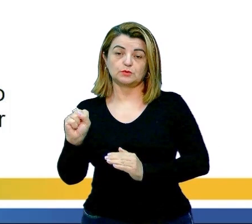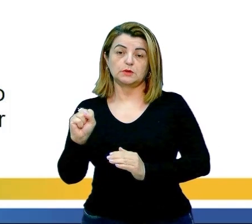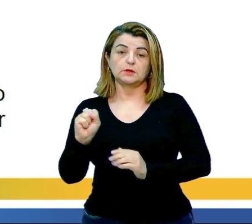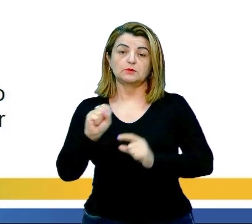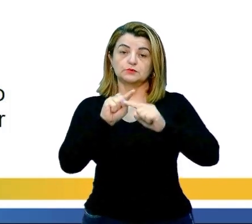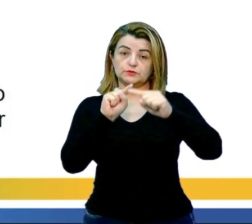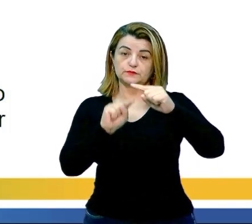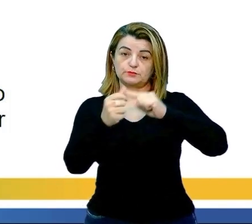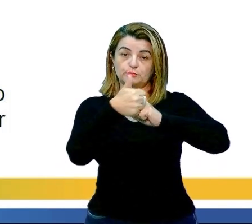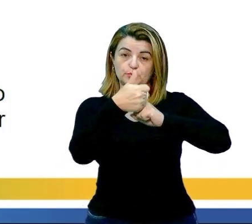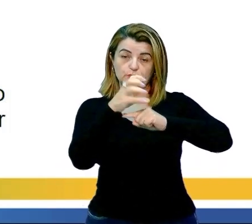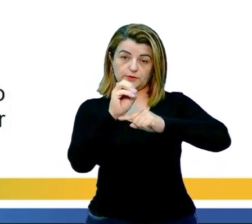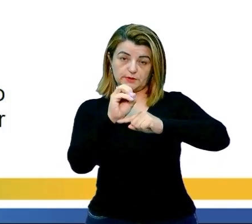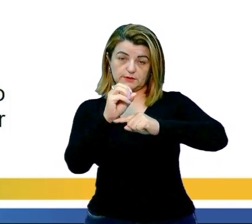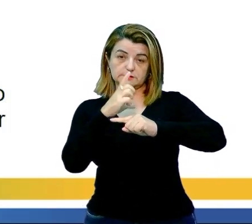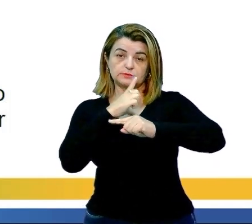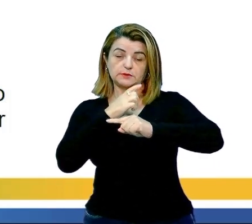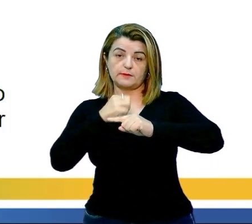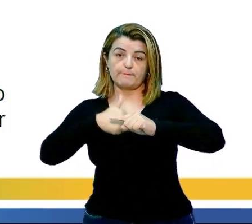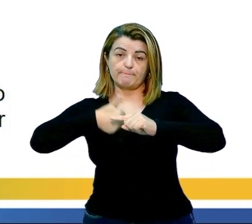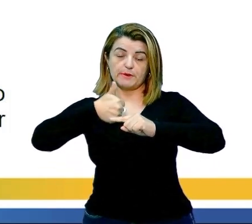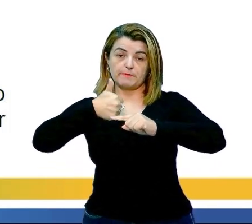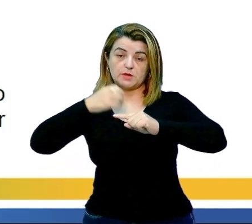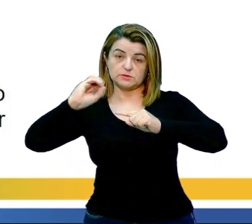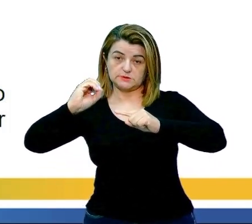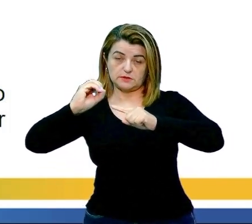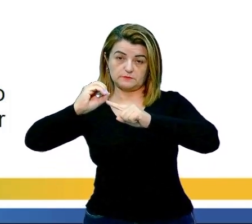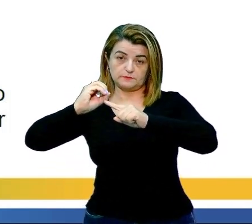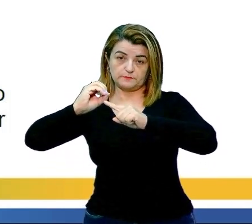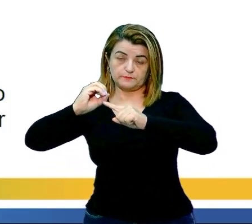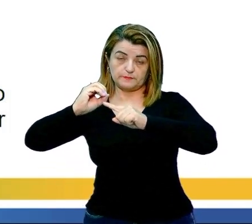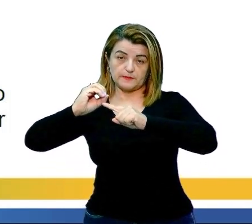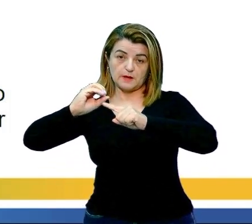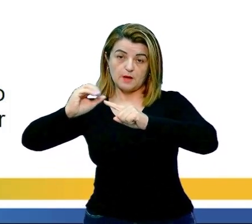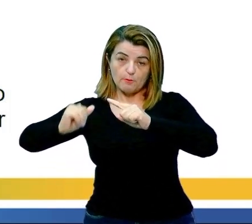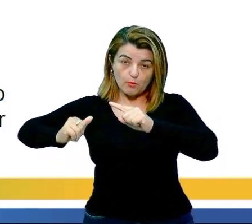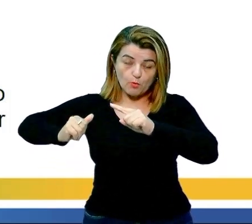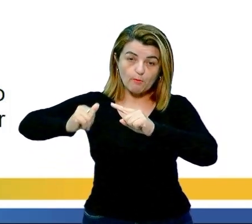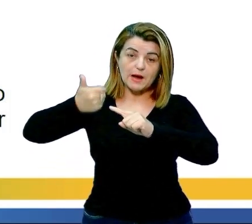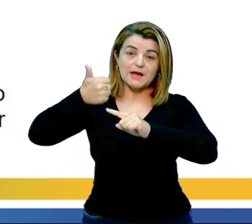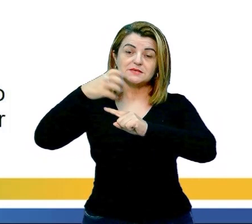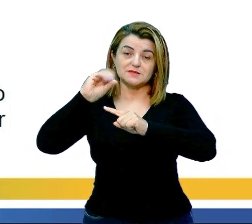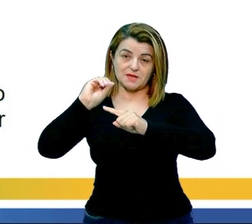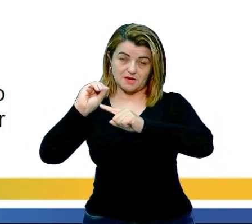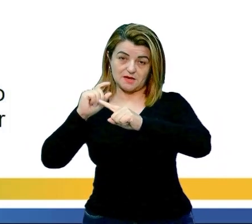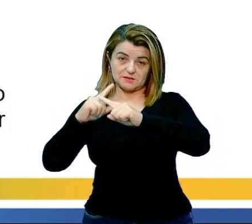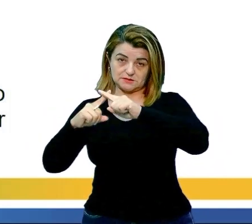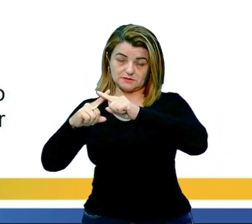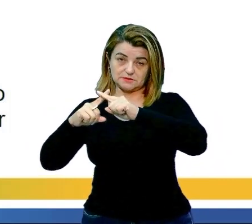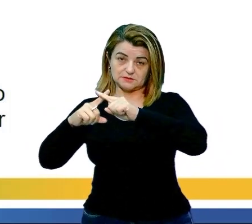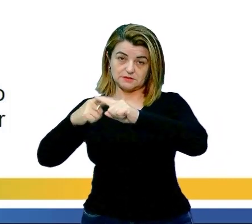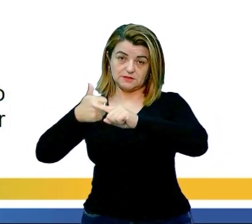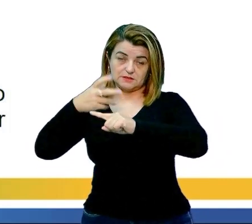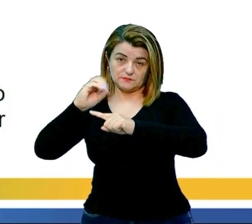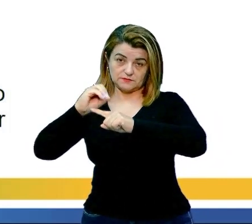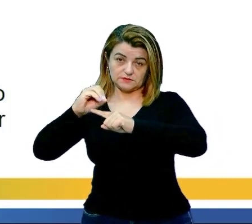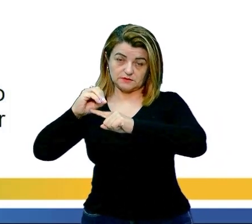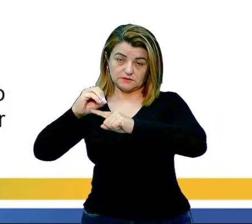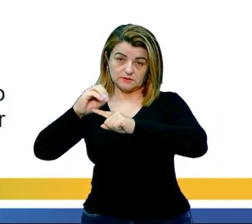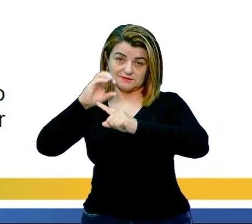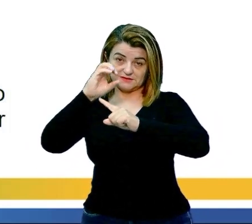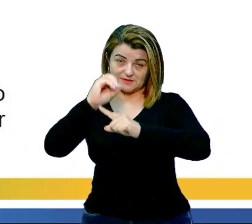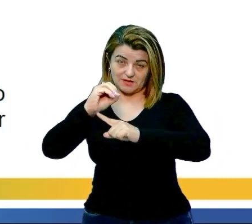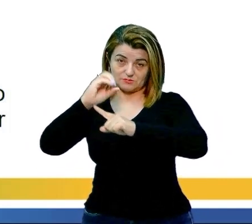zero. Por mais 10, olha aí, eu vou ter o segundo zero. E por mais 10, eu